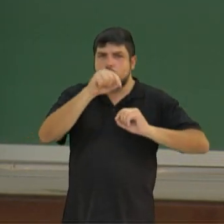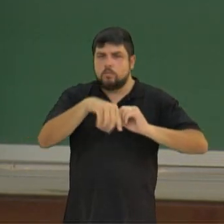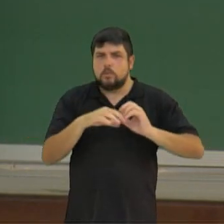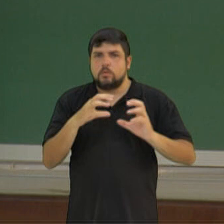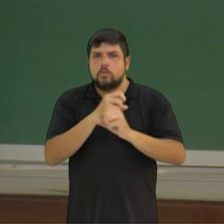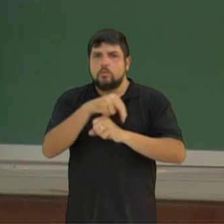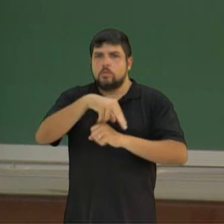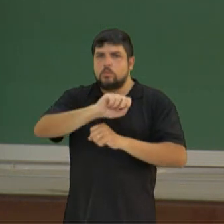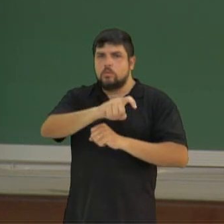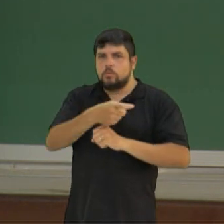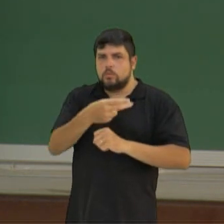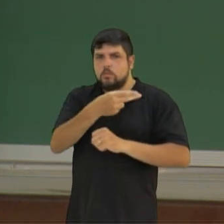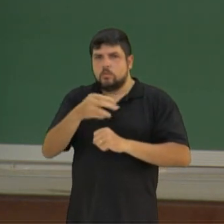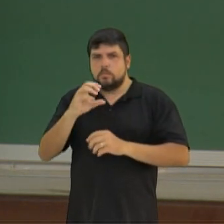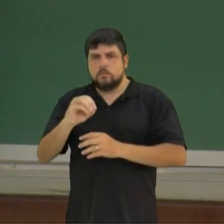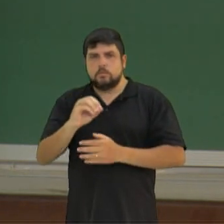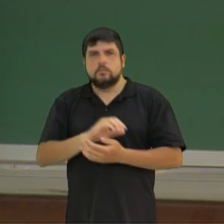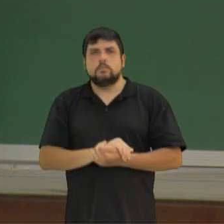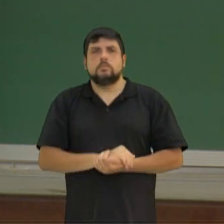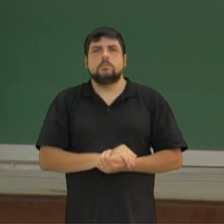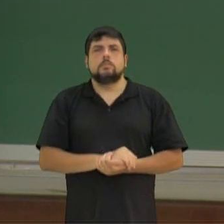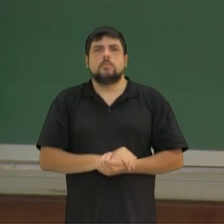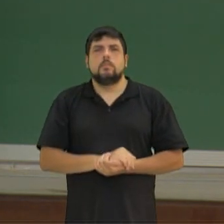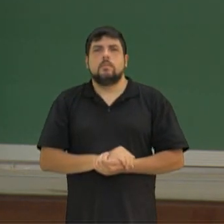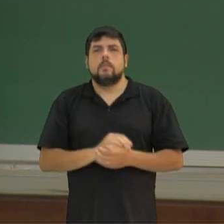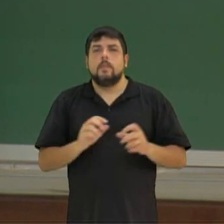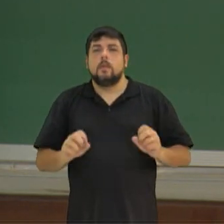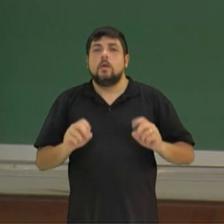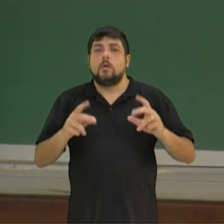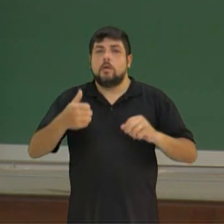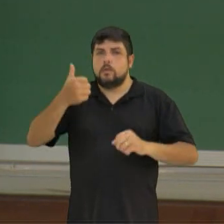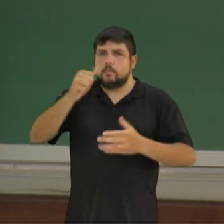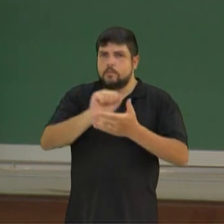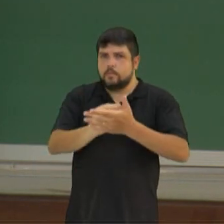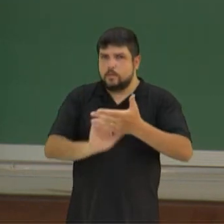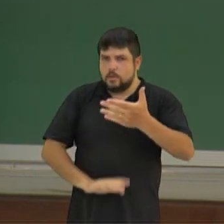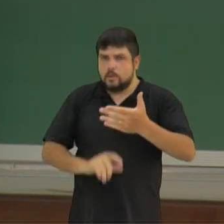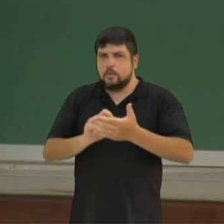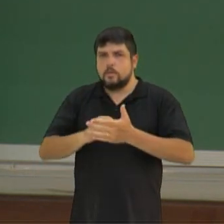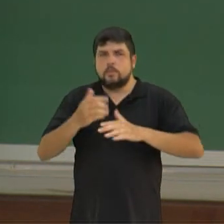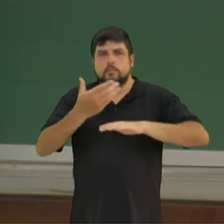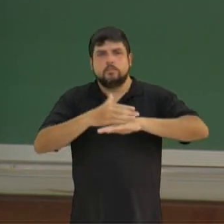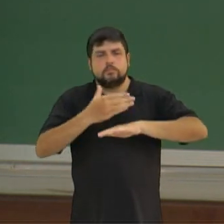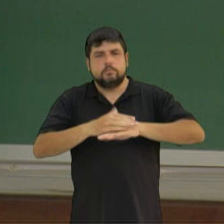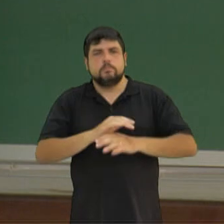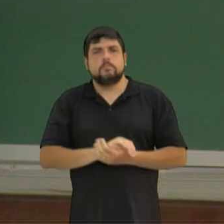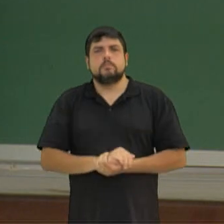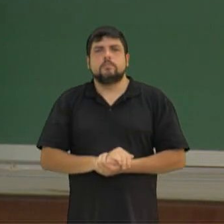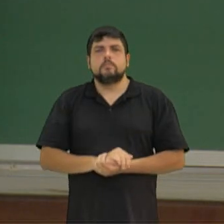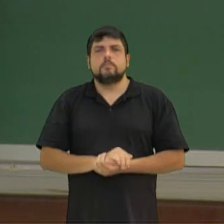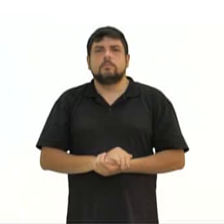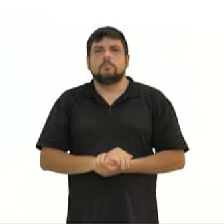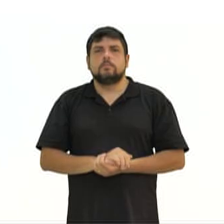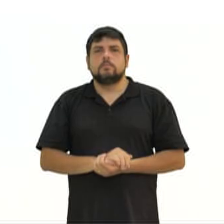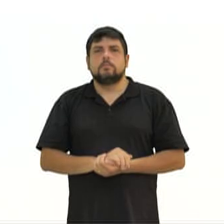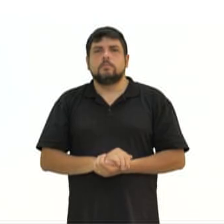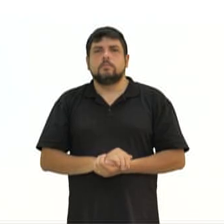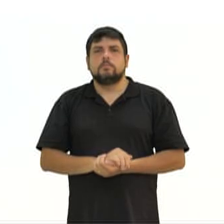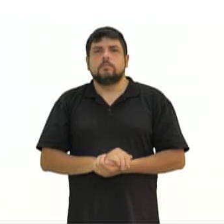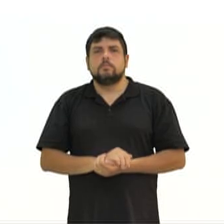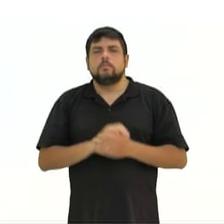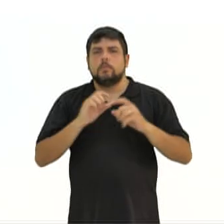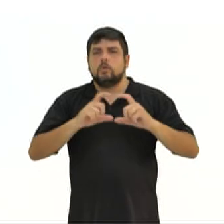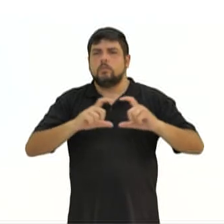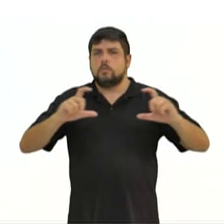dar 0, certo? Vamos então para a primeira atividade, relembrando isso aqui. Em relação à equação